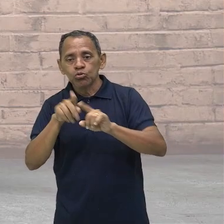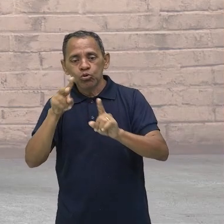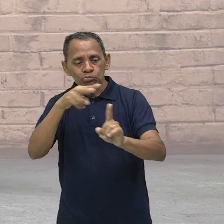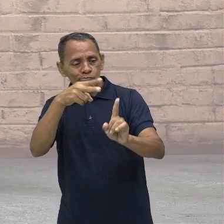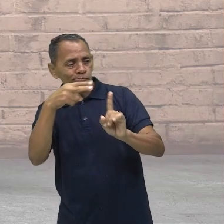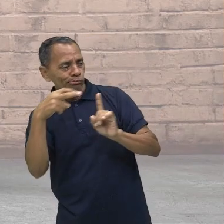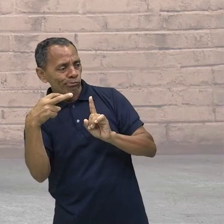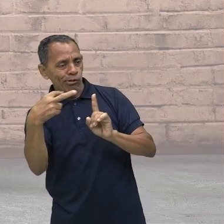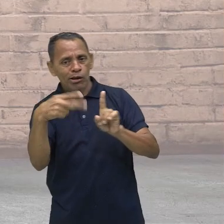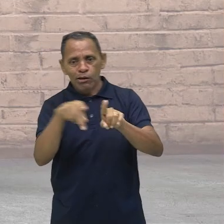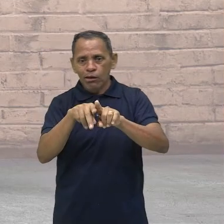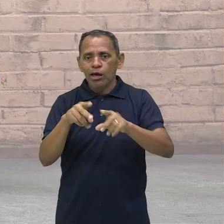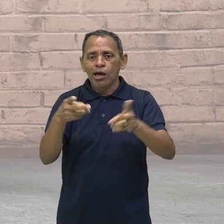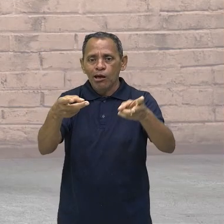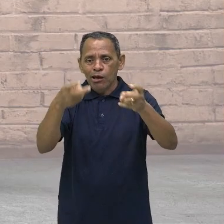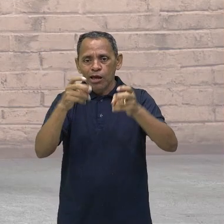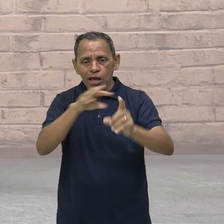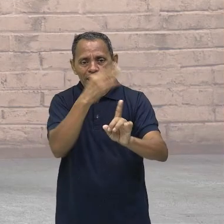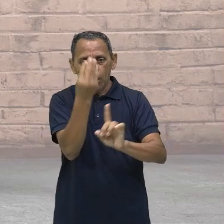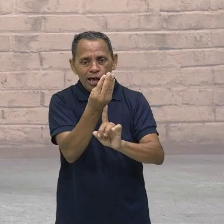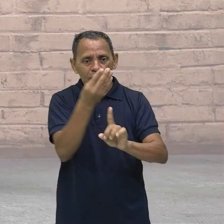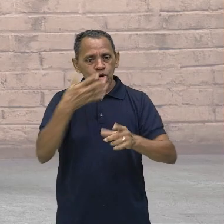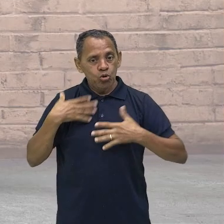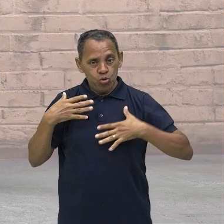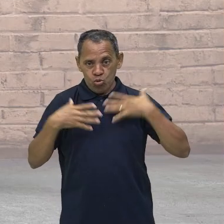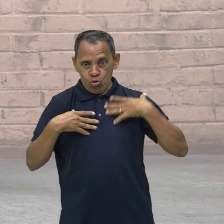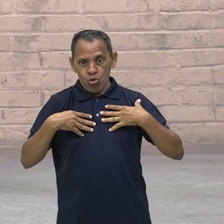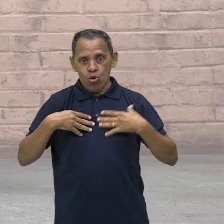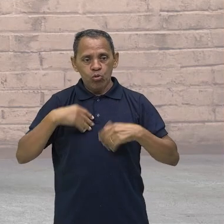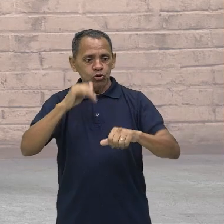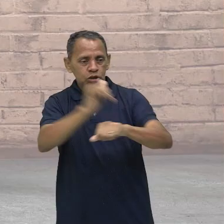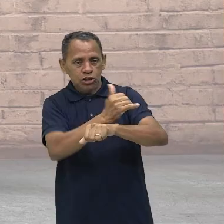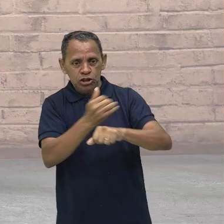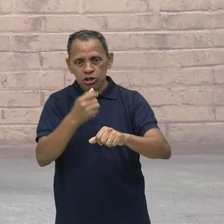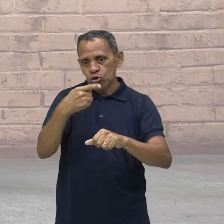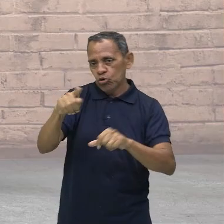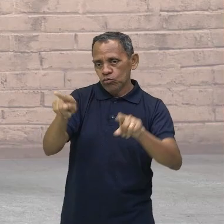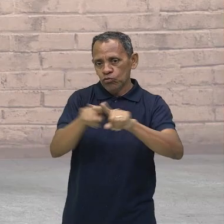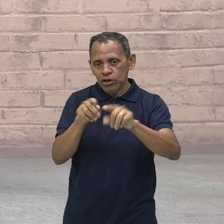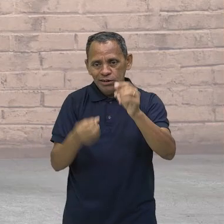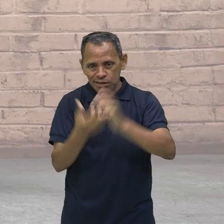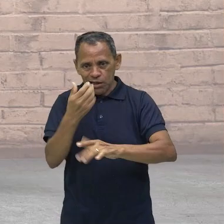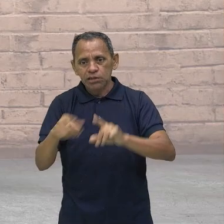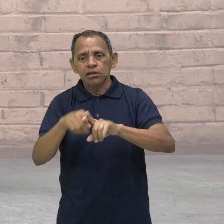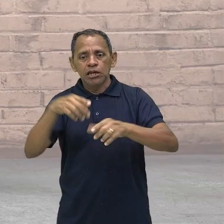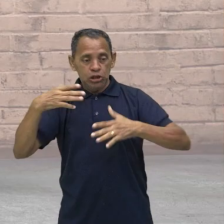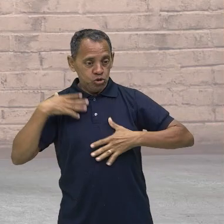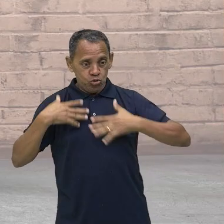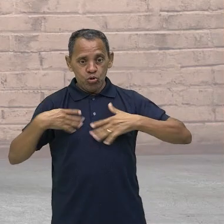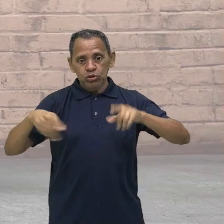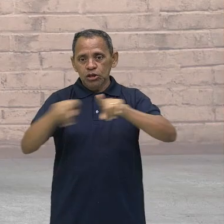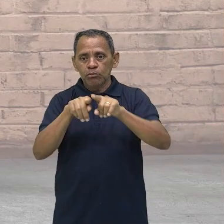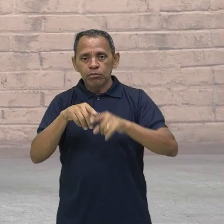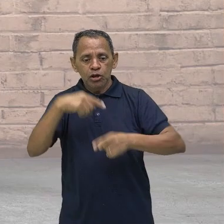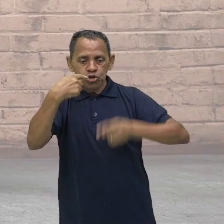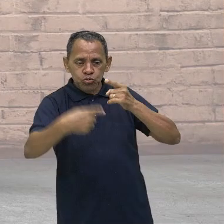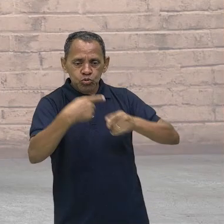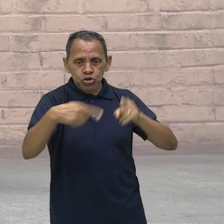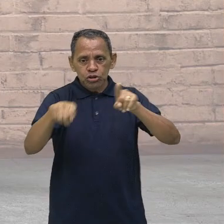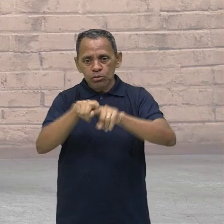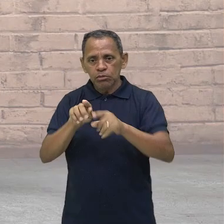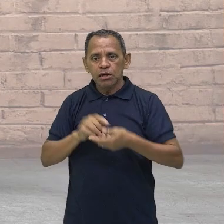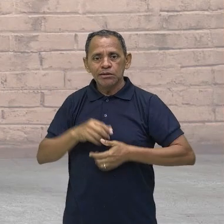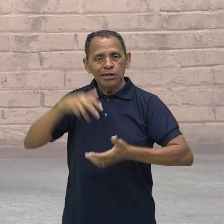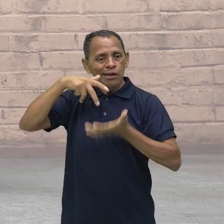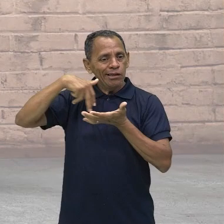corpo. Por isso que a gente vai ver que esse corpo, ele também é disputa. Ele dança e ele traz